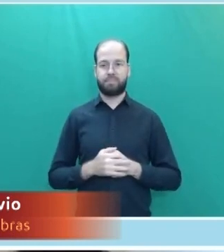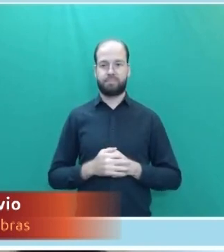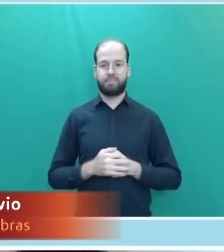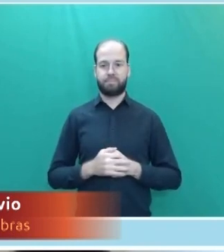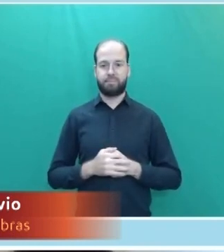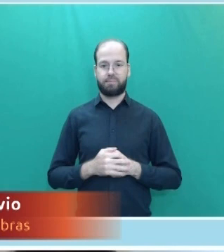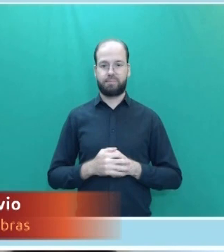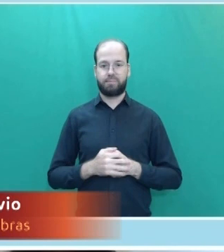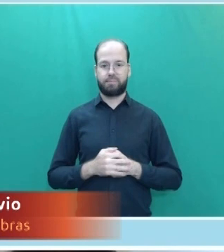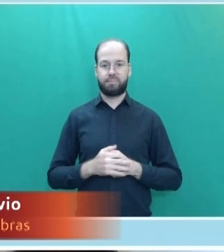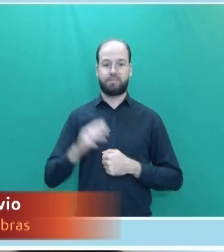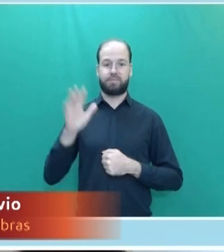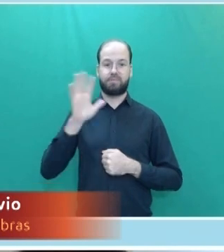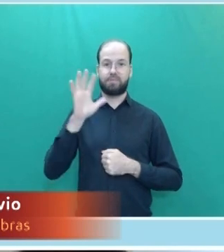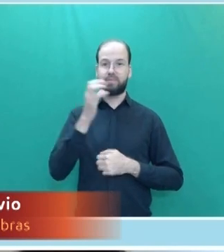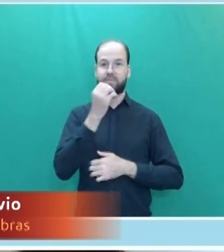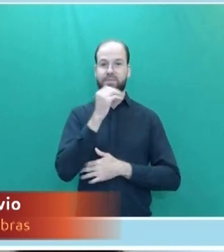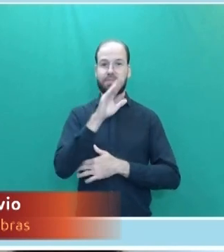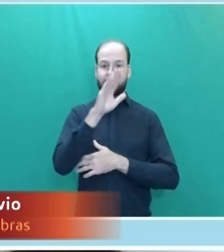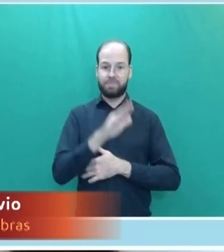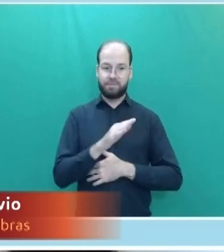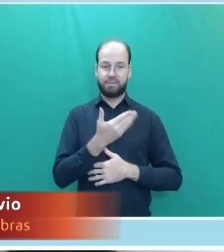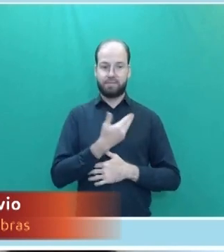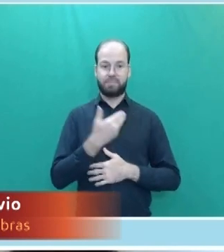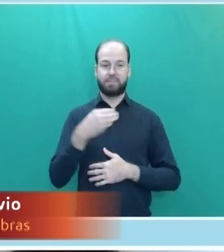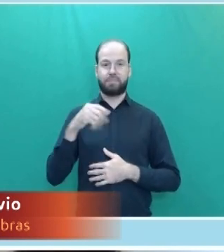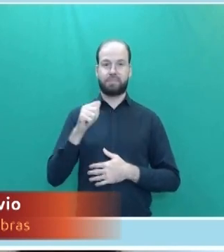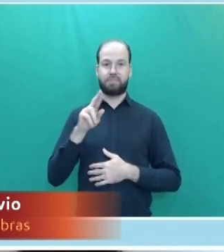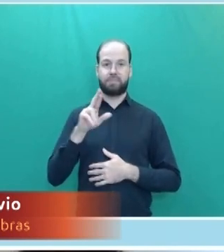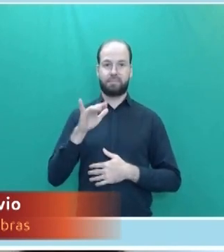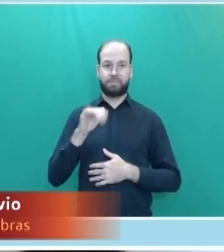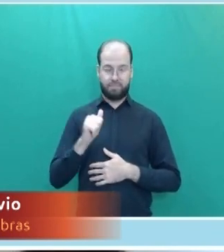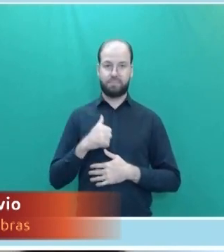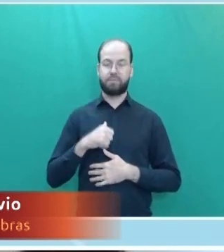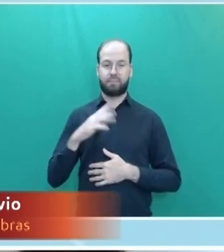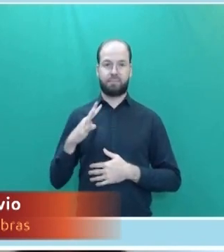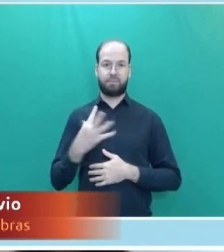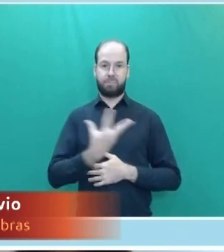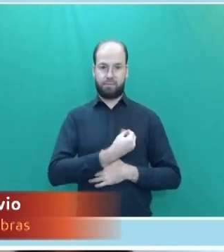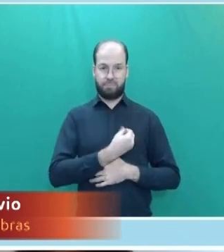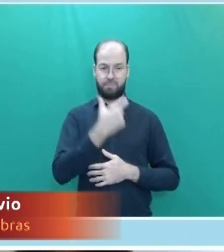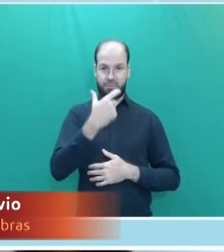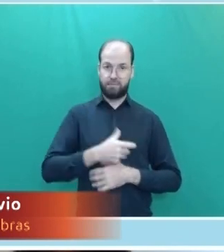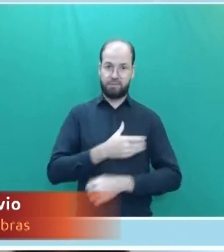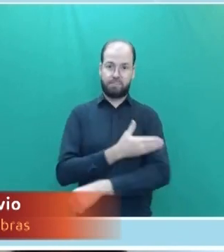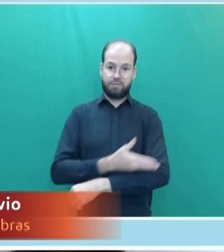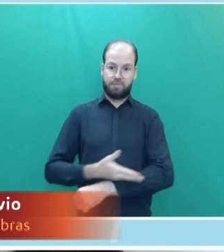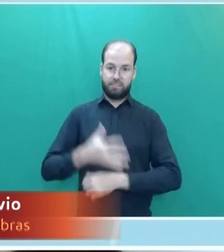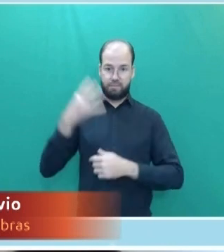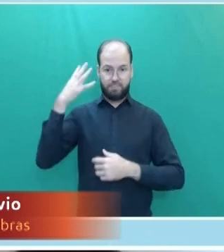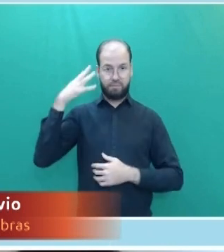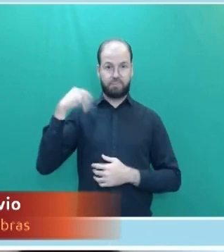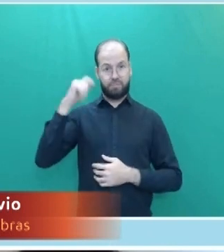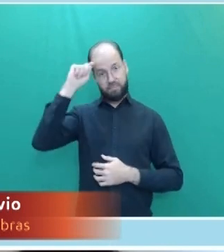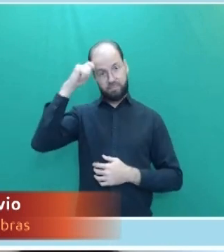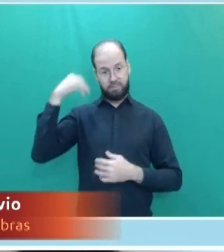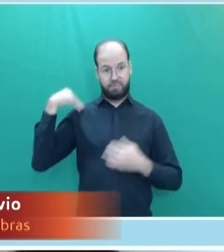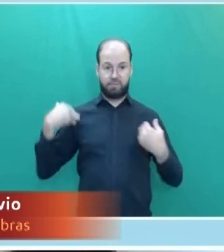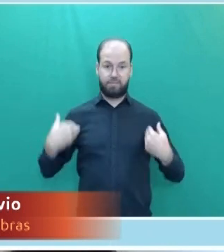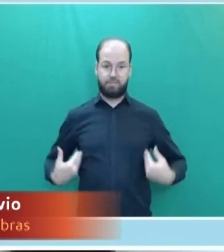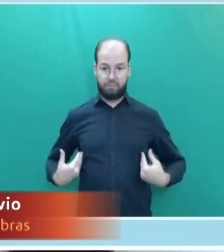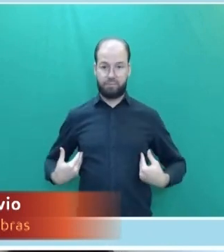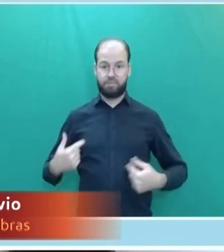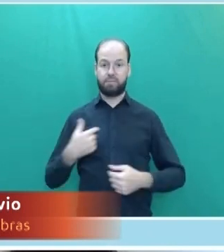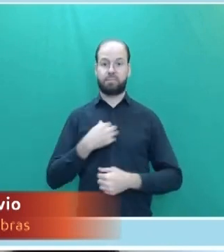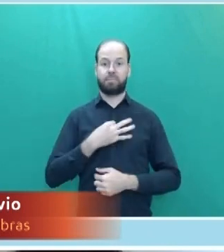Olá, boa tarde. Eu sou a Maria, sou uma mulher trans, branca, de cabelo preto na altura dos seios. Estou com uma